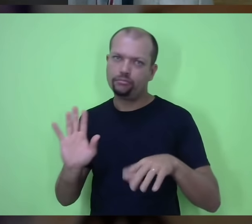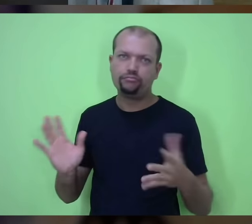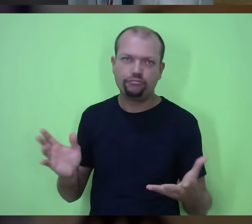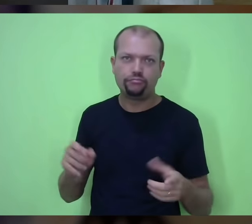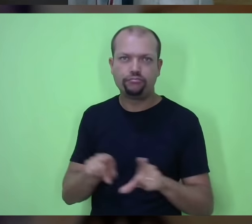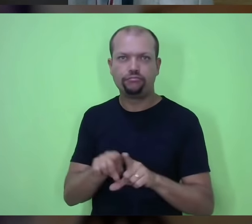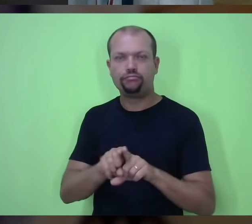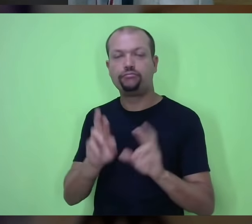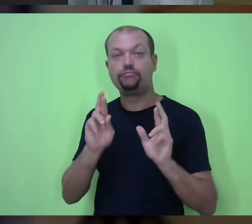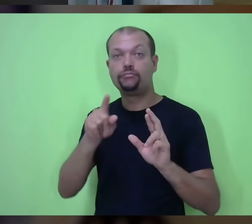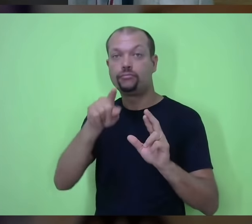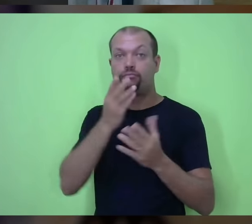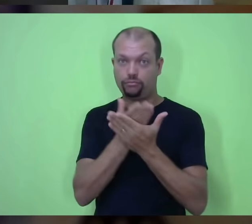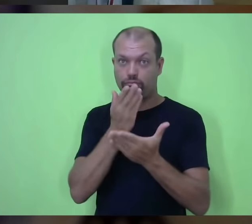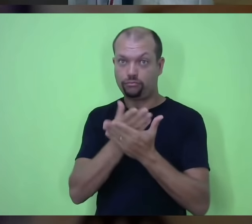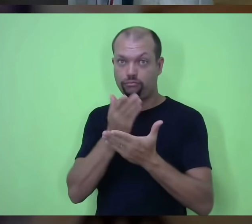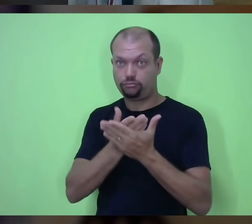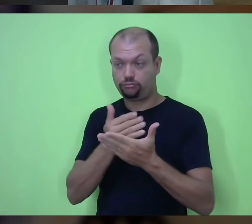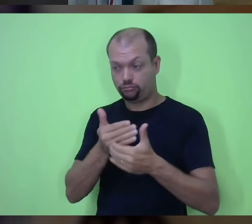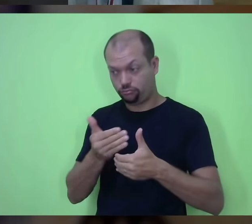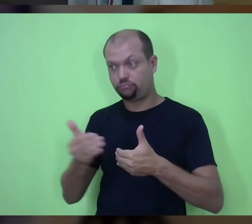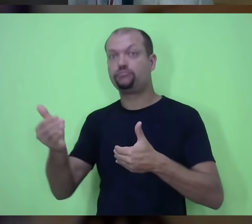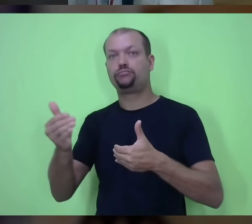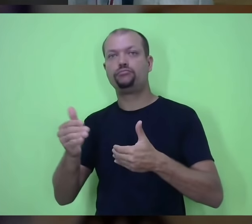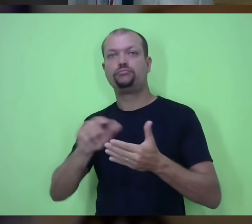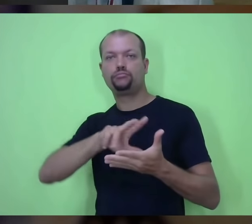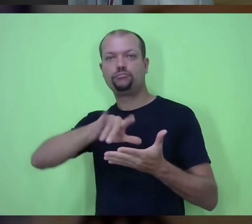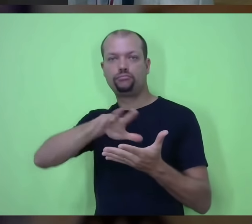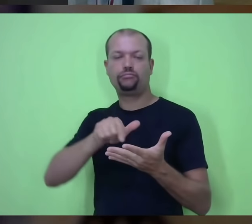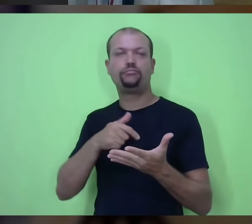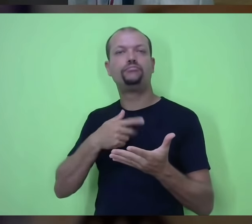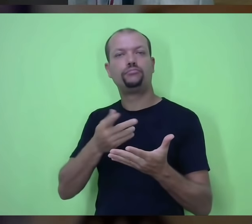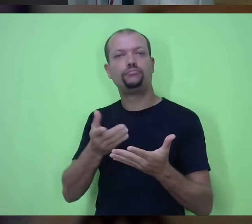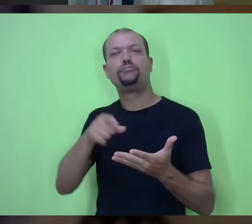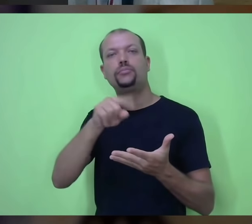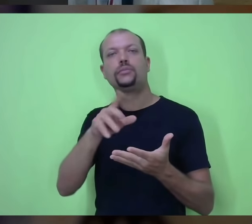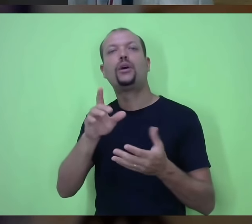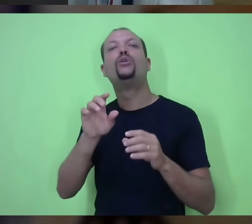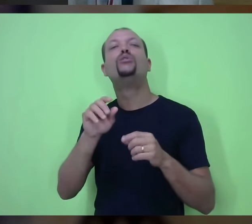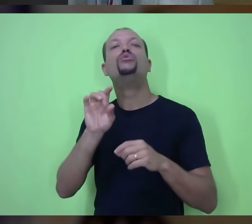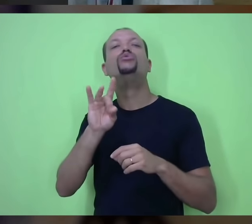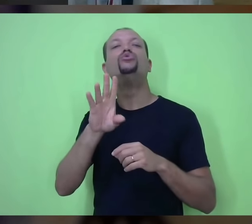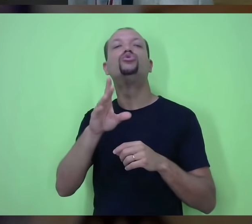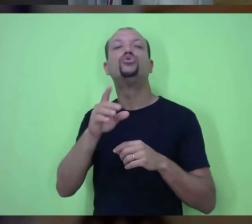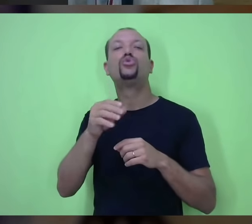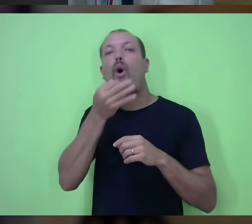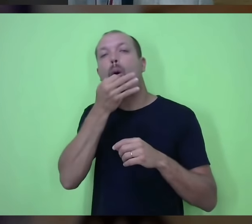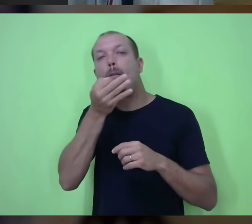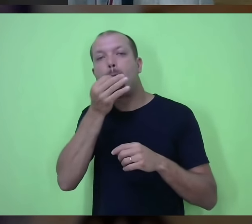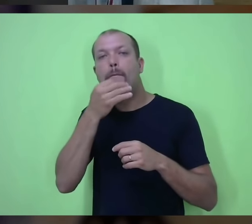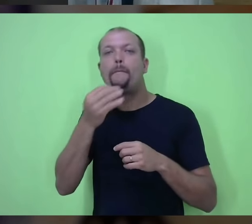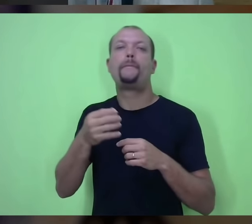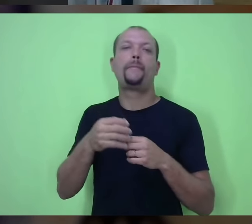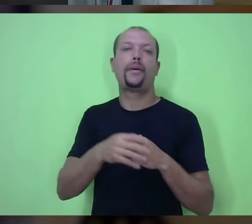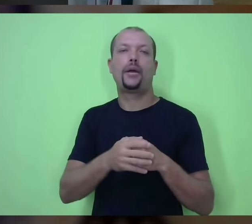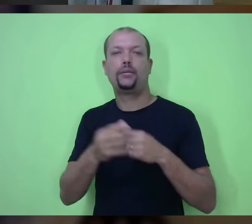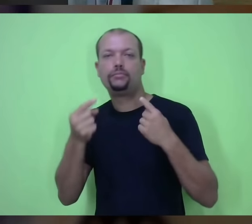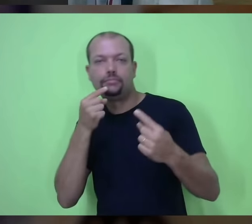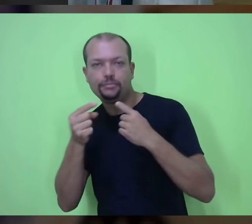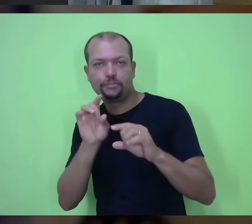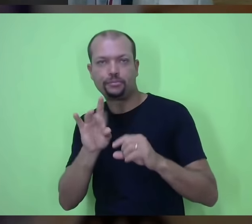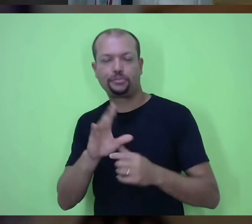porque esperamos que você esteja estudando a sua lição e tendo aqui a gente como um complemento, um comentário à sua lição. Mas, pastor